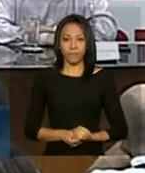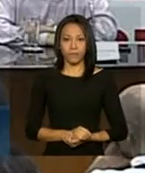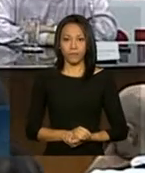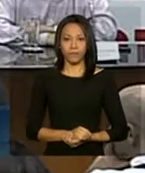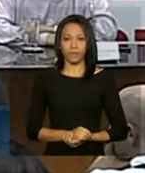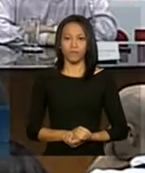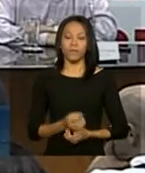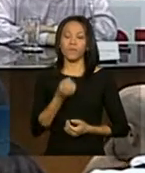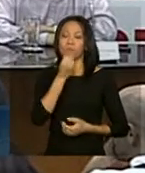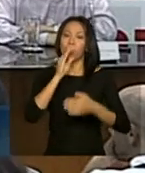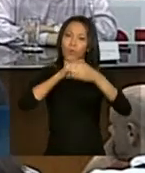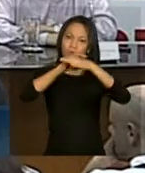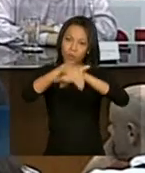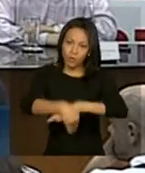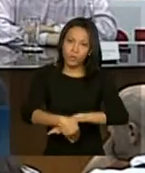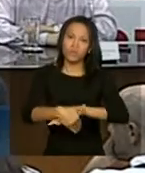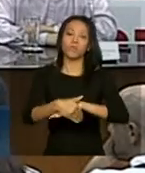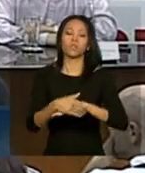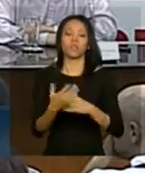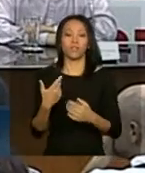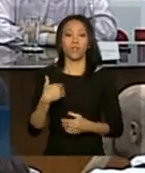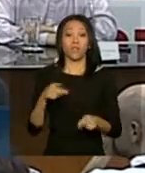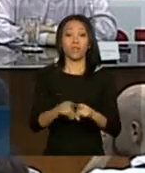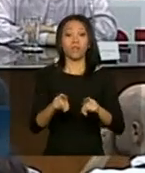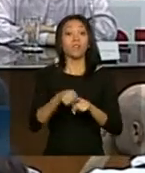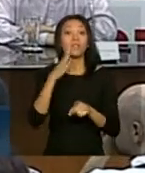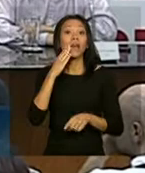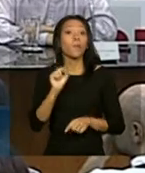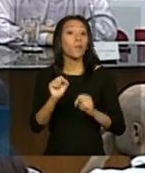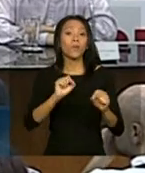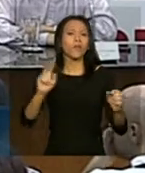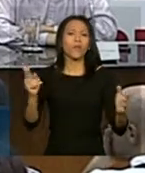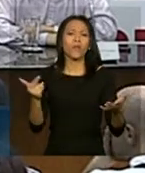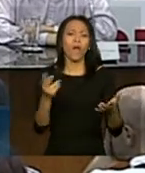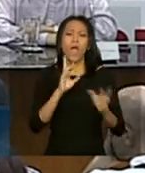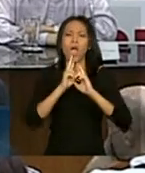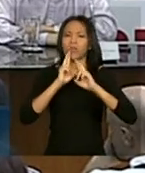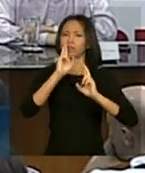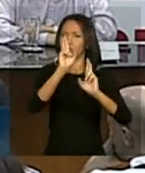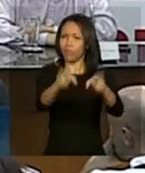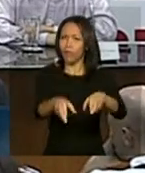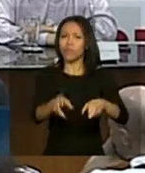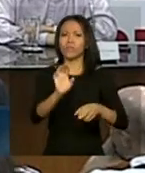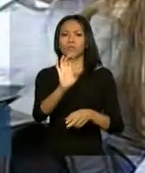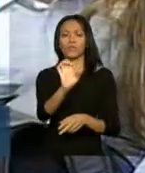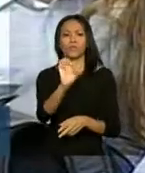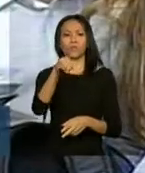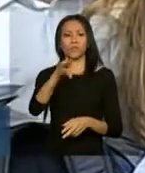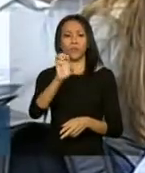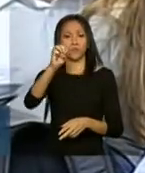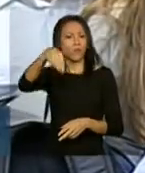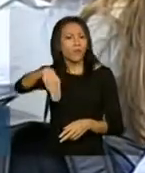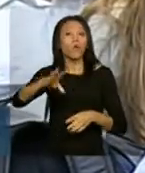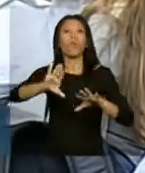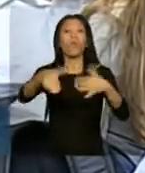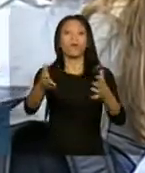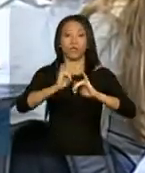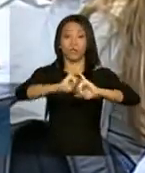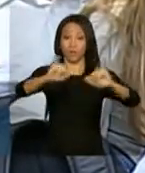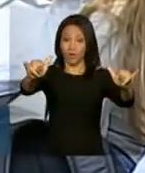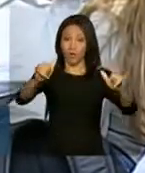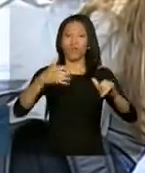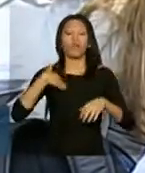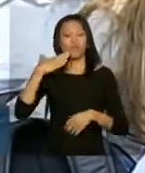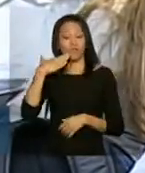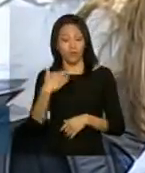Ministro, boa noite. Demétrio Weber. Eu queria saber dos resultados do Enem, quando que eles serão divulgados. Queria saber, eu sei